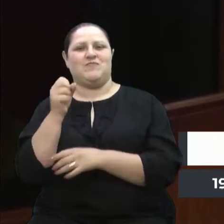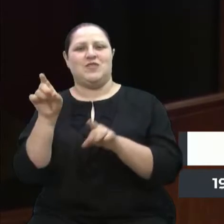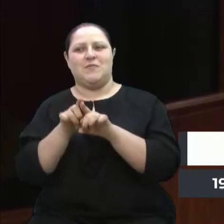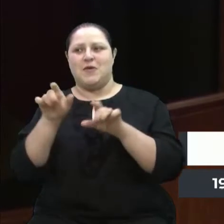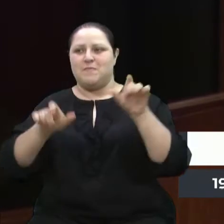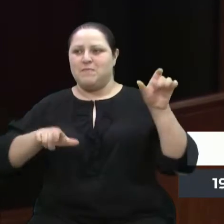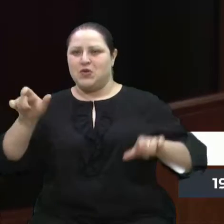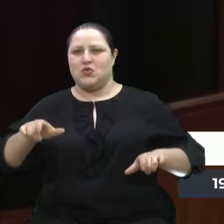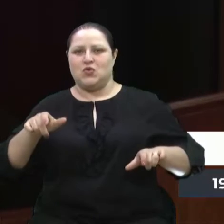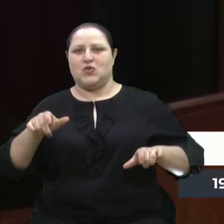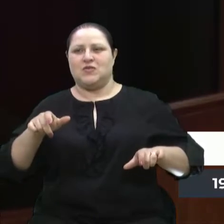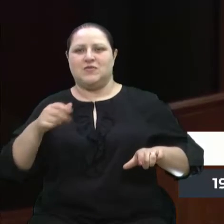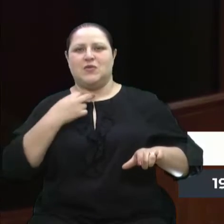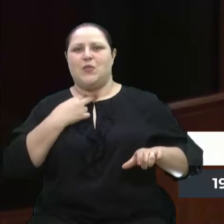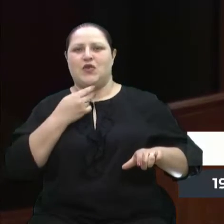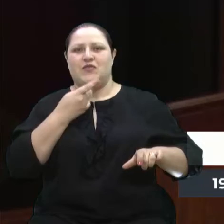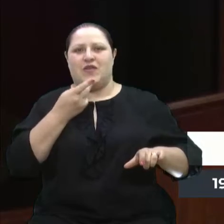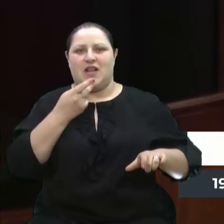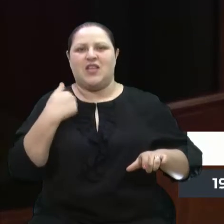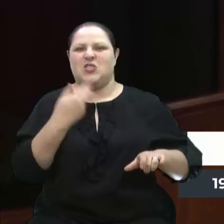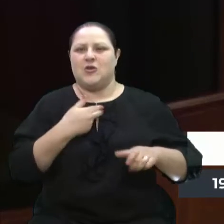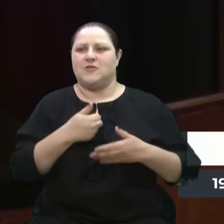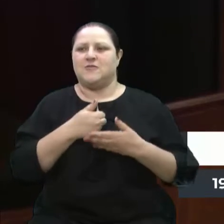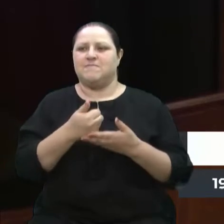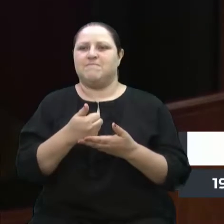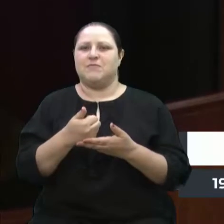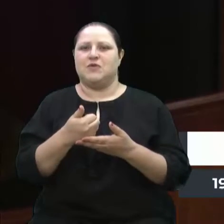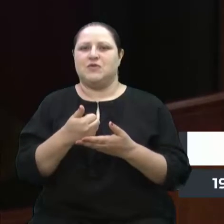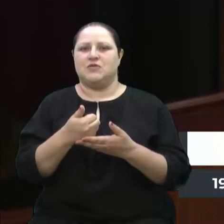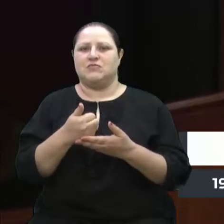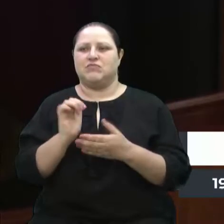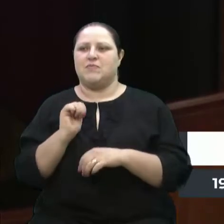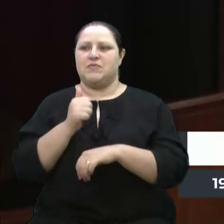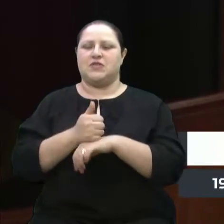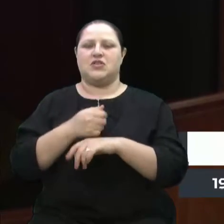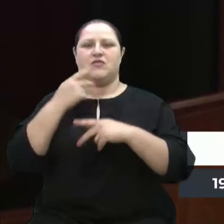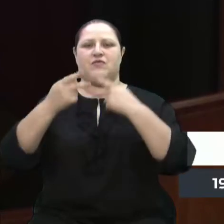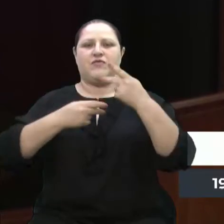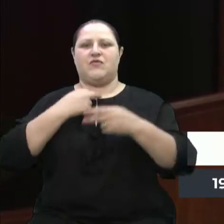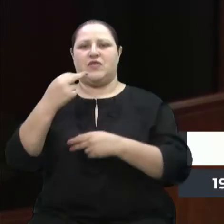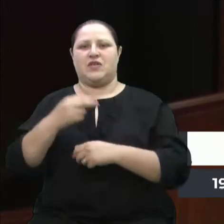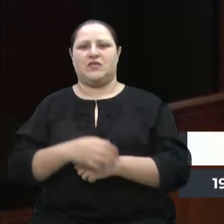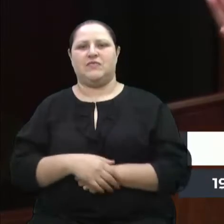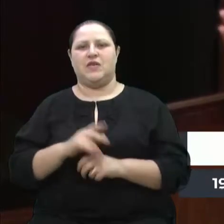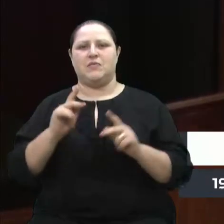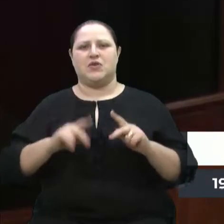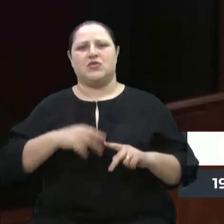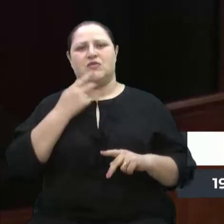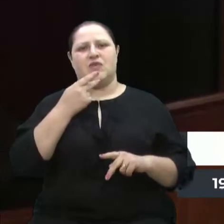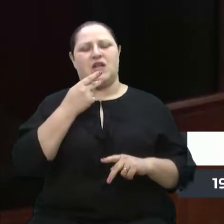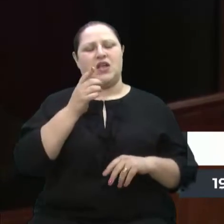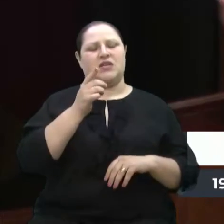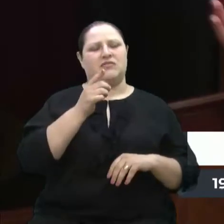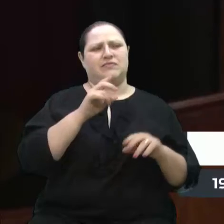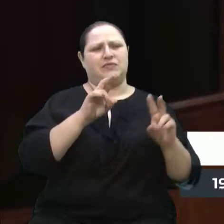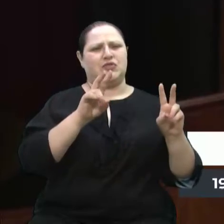podem falar. E esse papo de o dia da mulher branca, da mulher